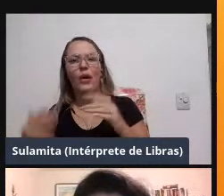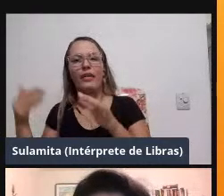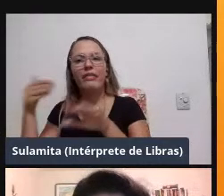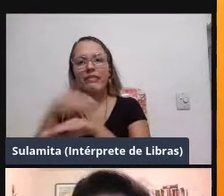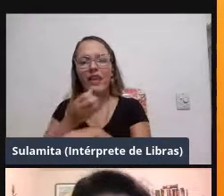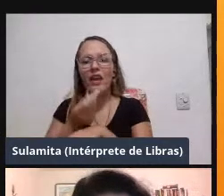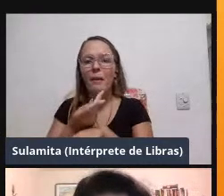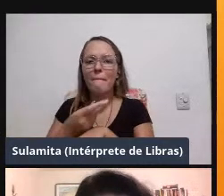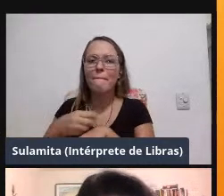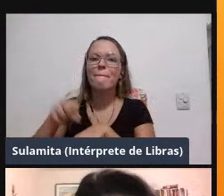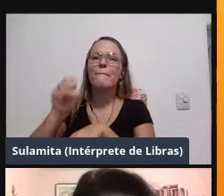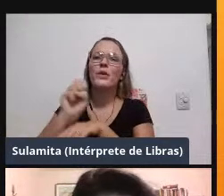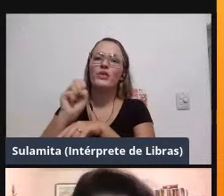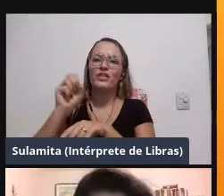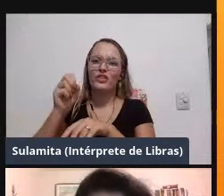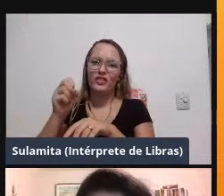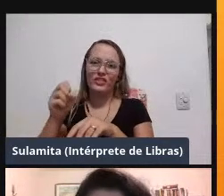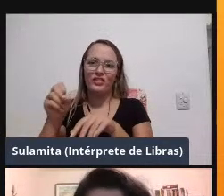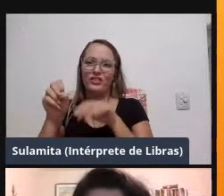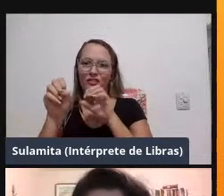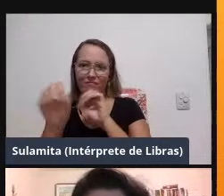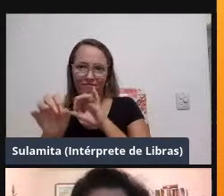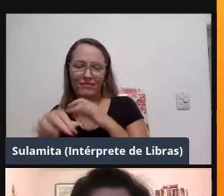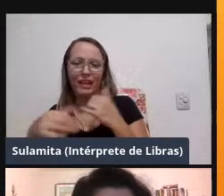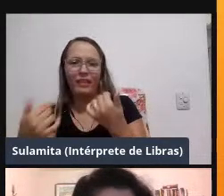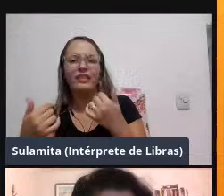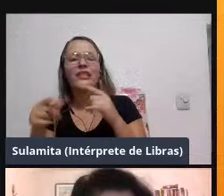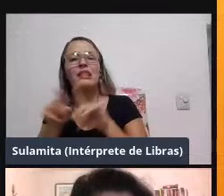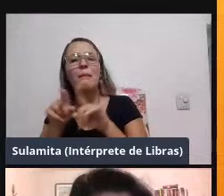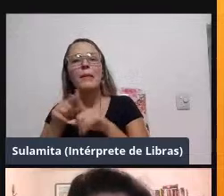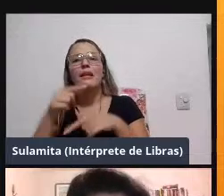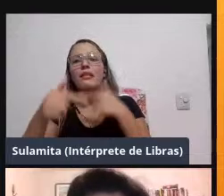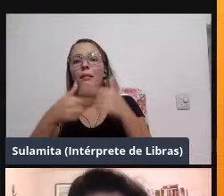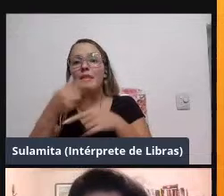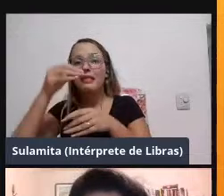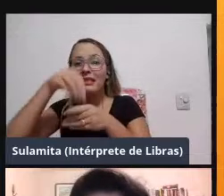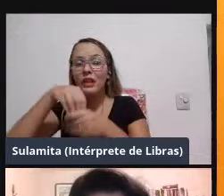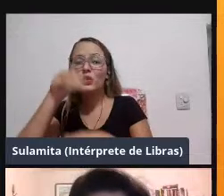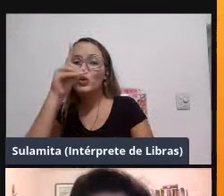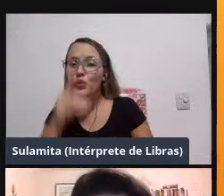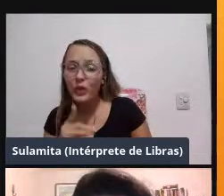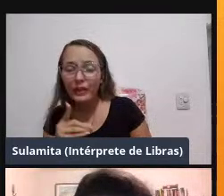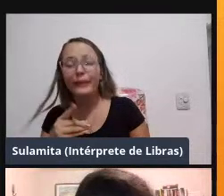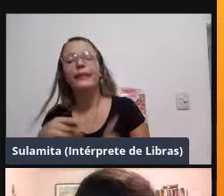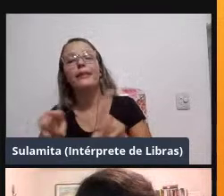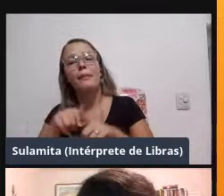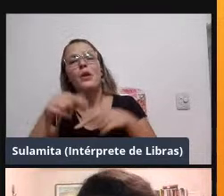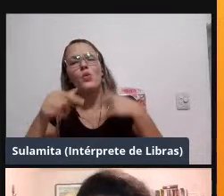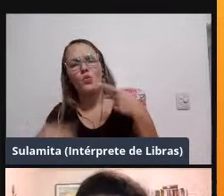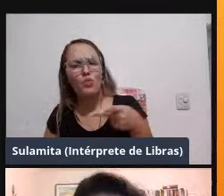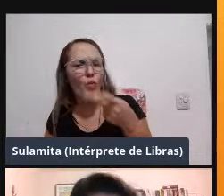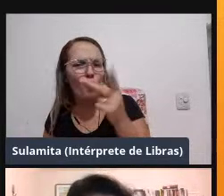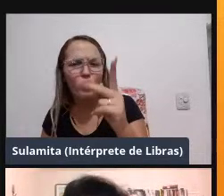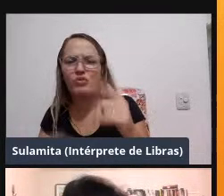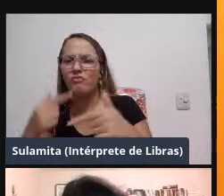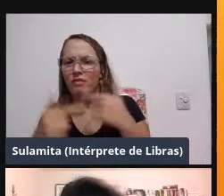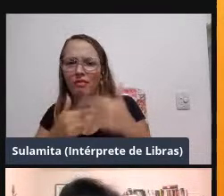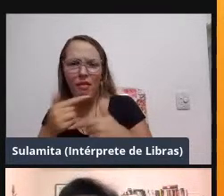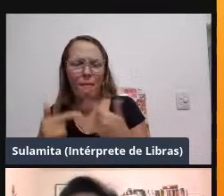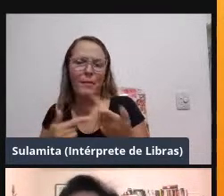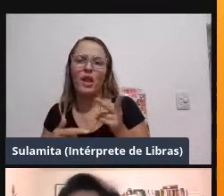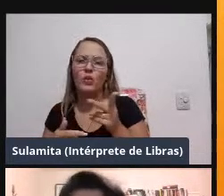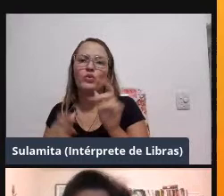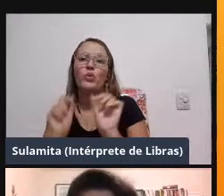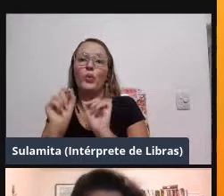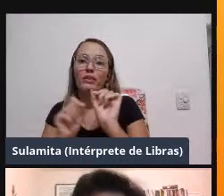de extensão, tendo que trabalhar em cargos de gestão. E eu continuei, né? Então, o que que eu escolhi para dar prosseguimento